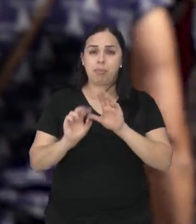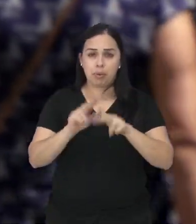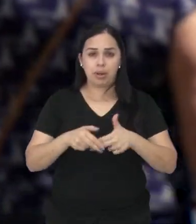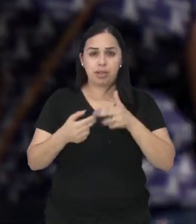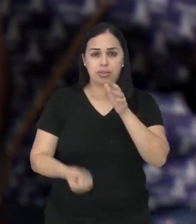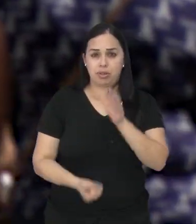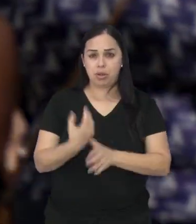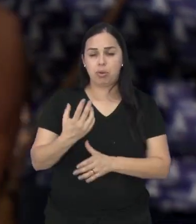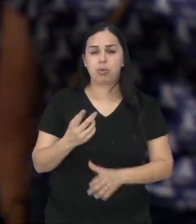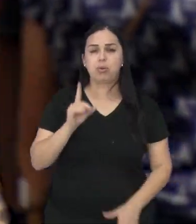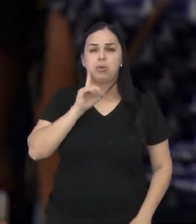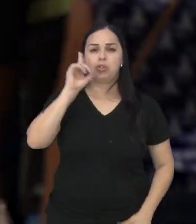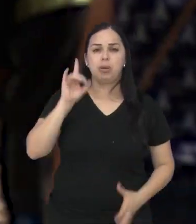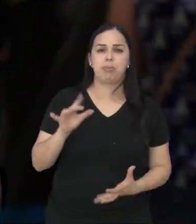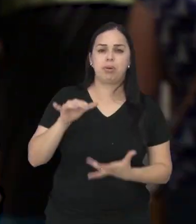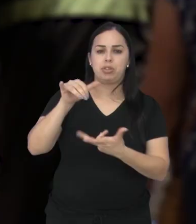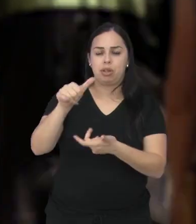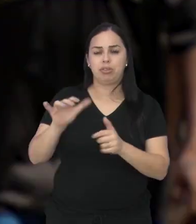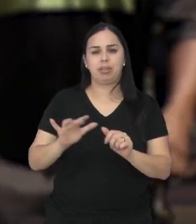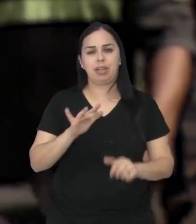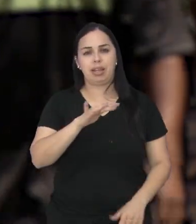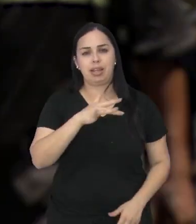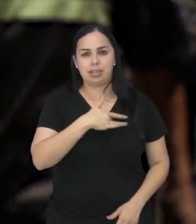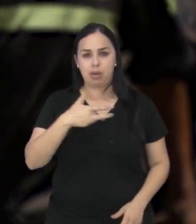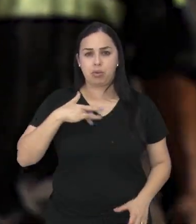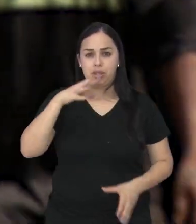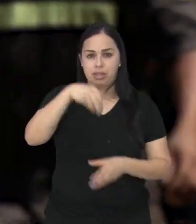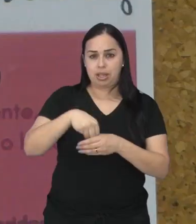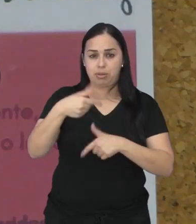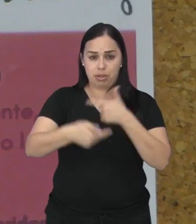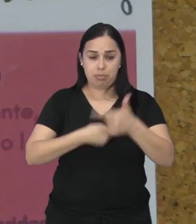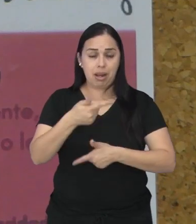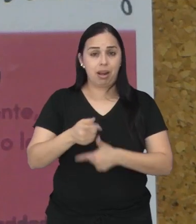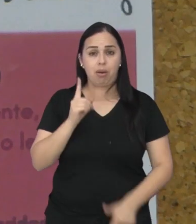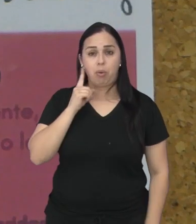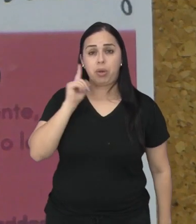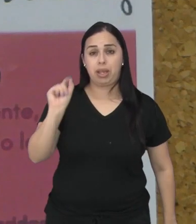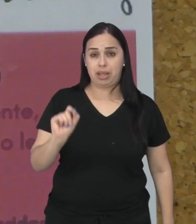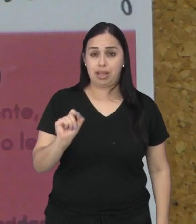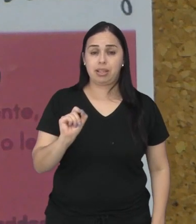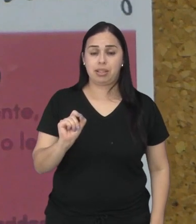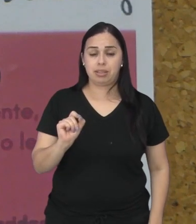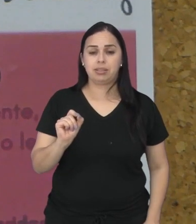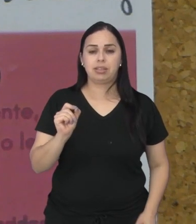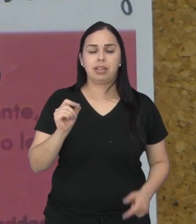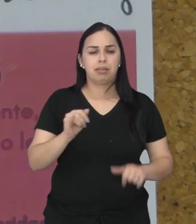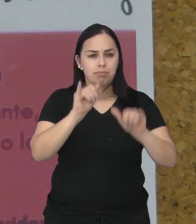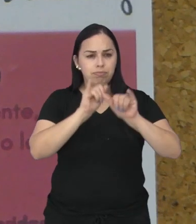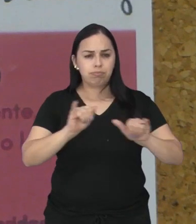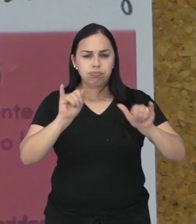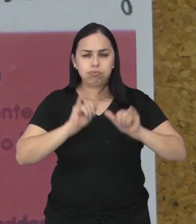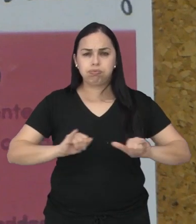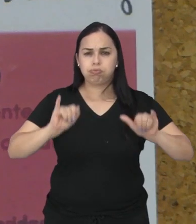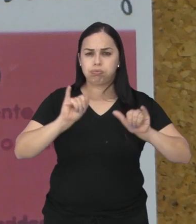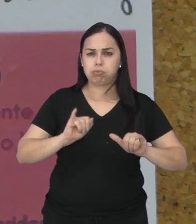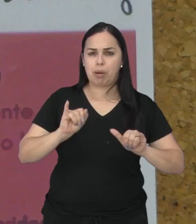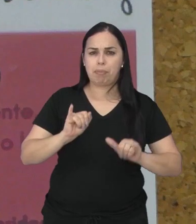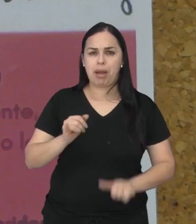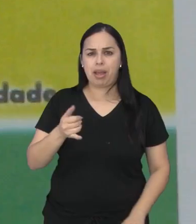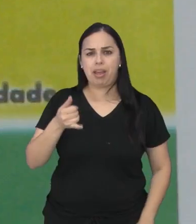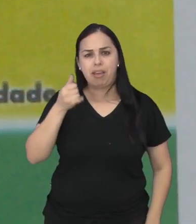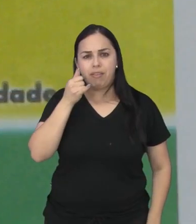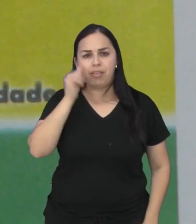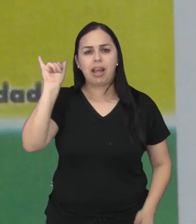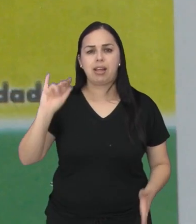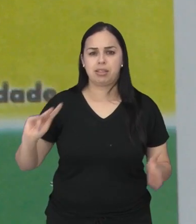o Dia Mundial da Segurança e Saúde no Trabalho. A ideia é ampliar a informação sobre as medidas